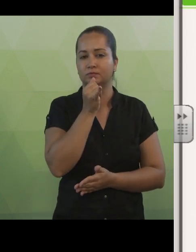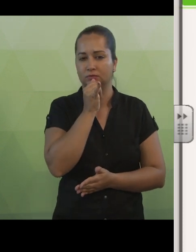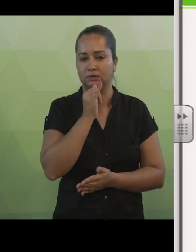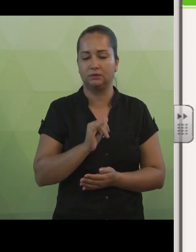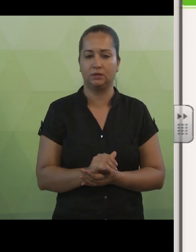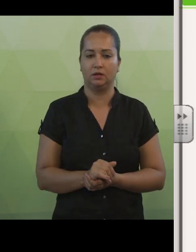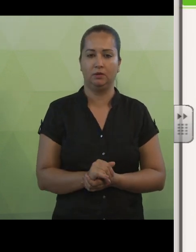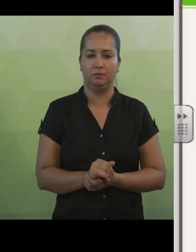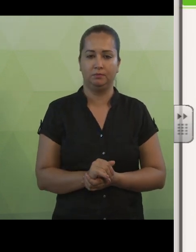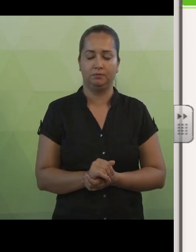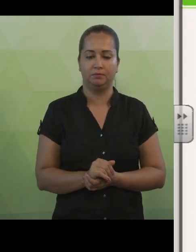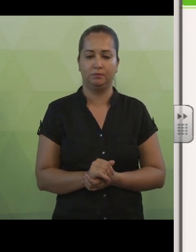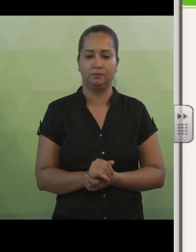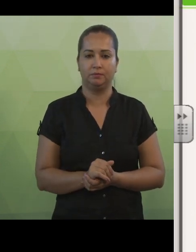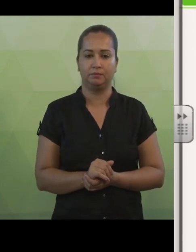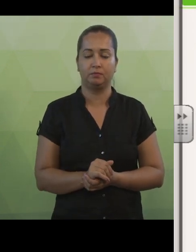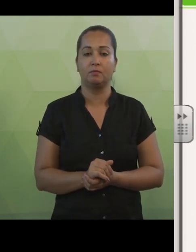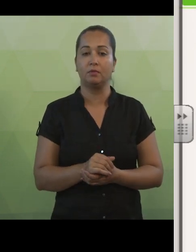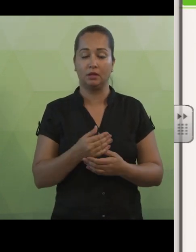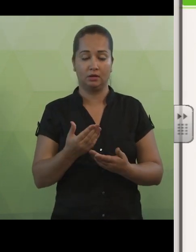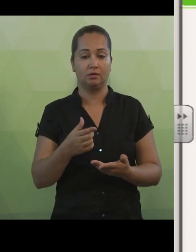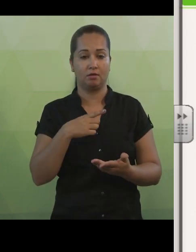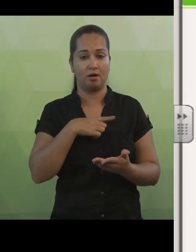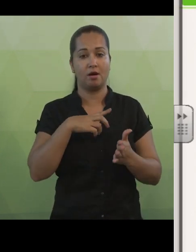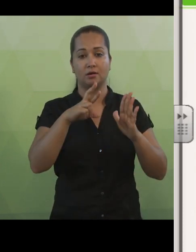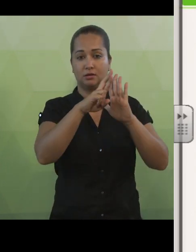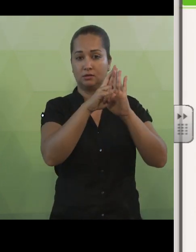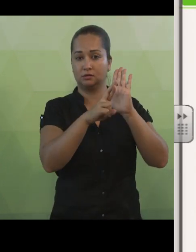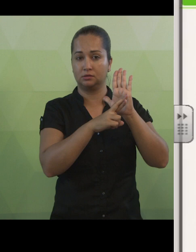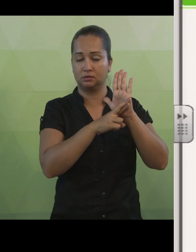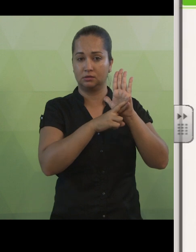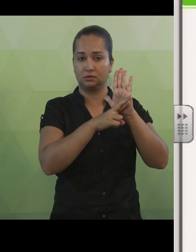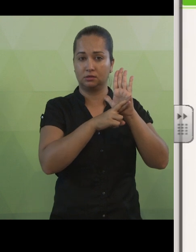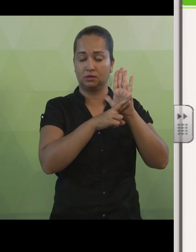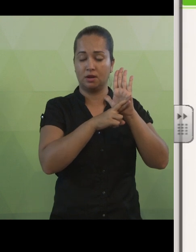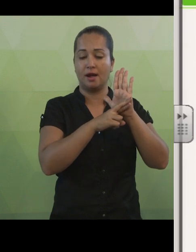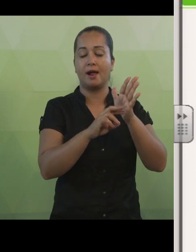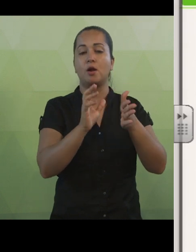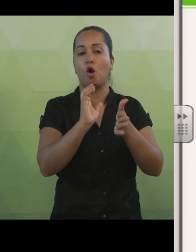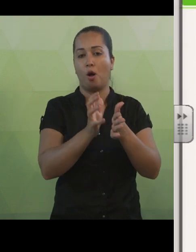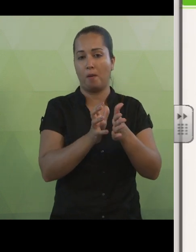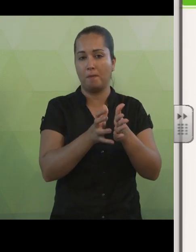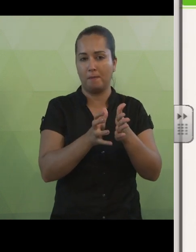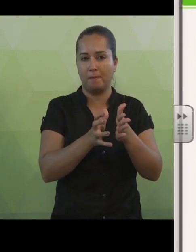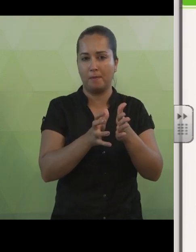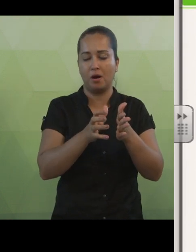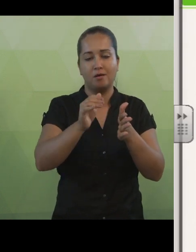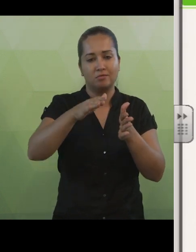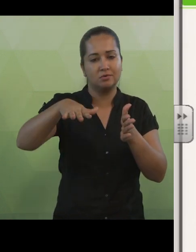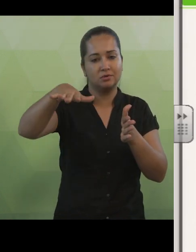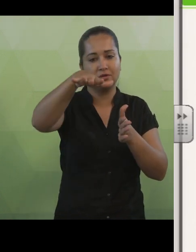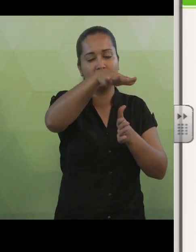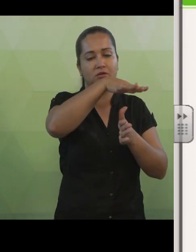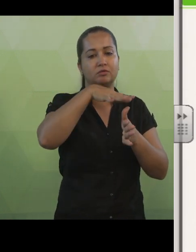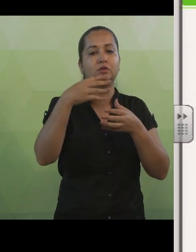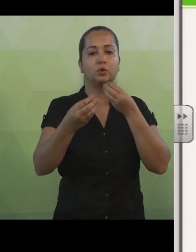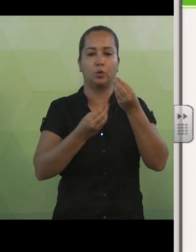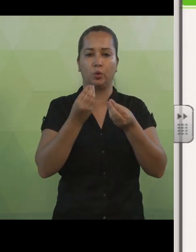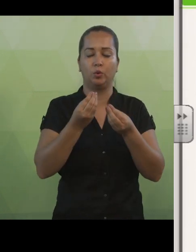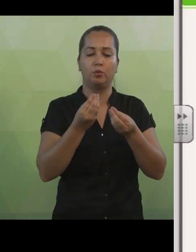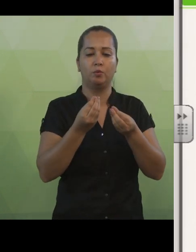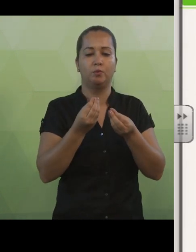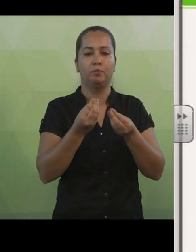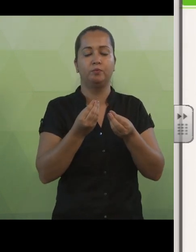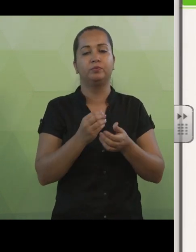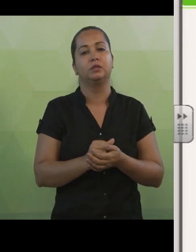restrição ela é dita declarativa, pois ela é registrada no catálogo do banco através da declaração de comandos. Então, quando a gente declara